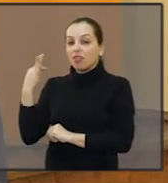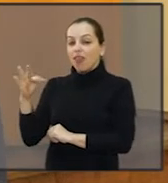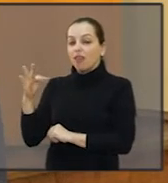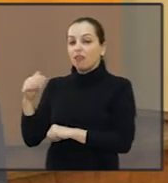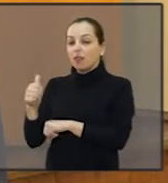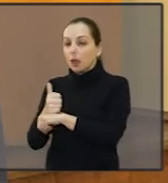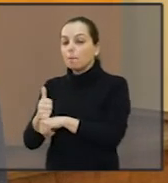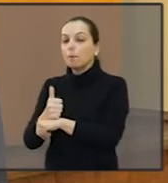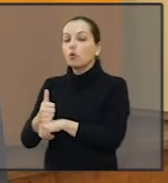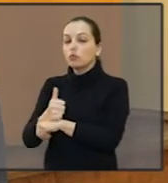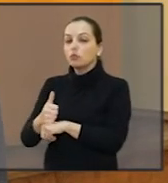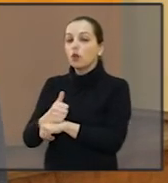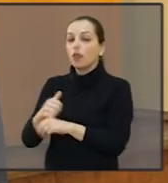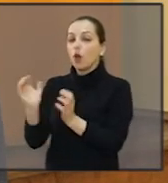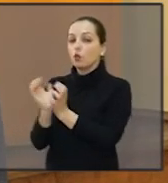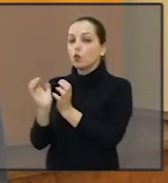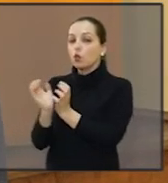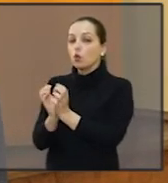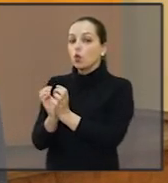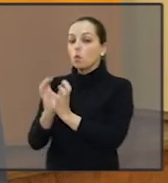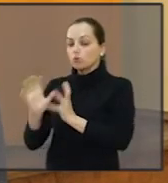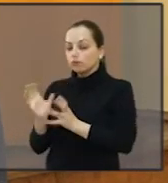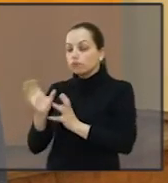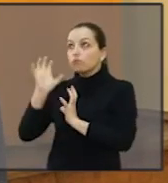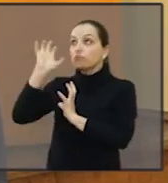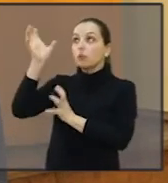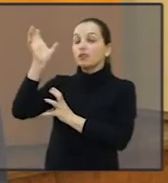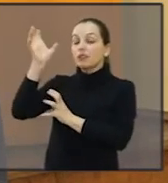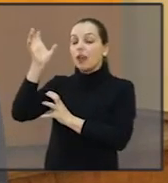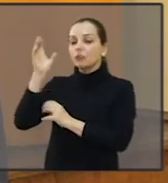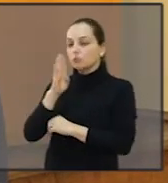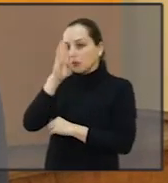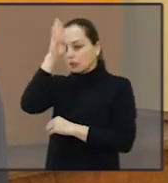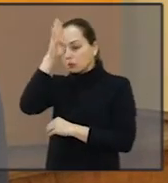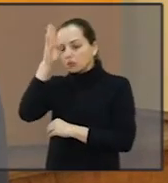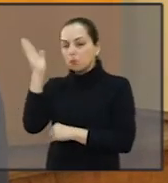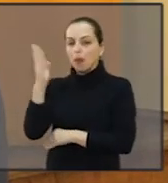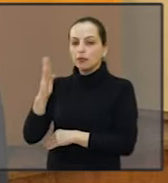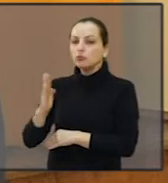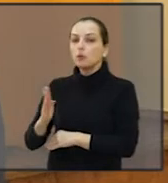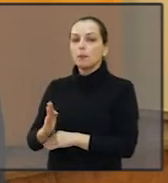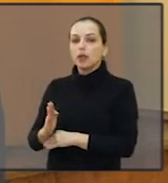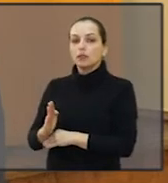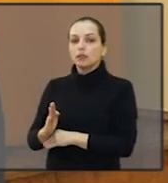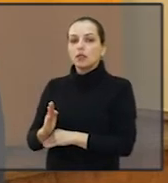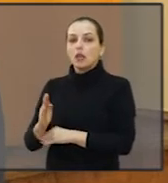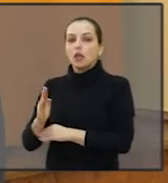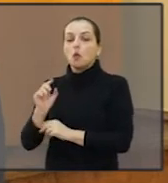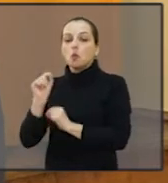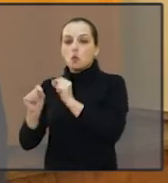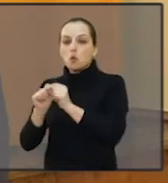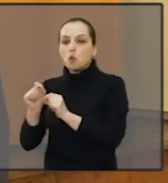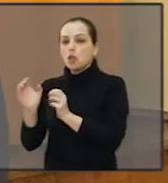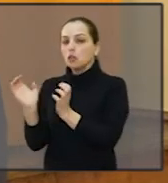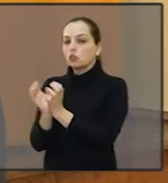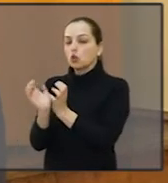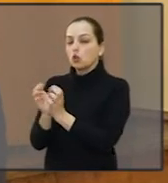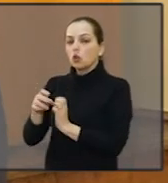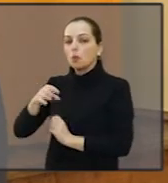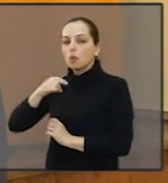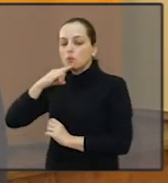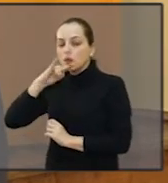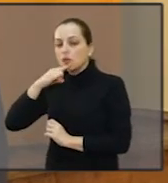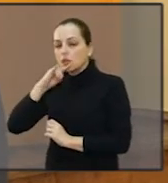Cardoso, que era técnica da seleção brasileira e era das principais técnicas que tinha no Brasil, né? E era a técnica da equipe